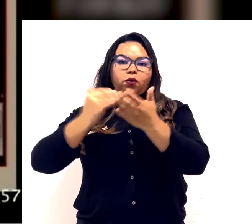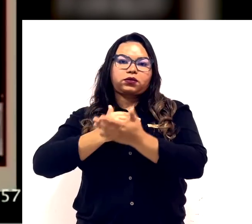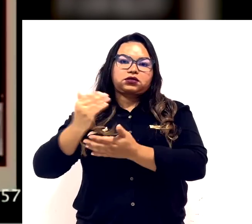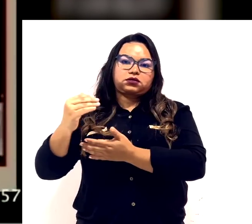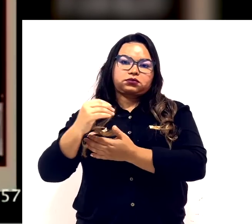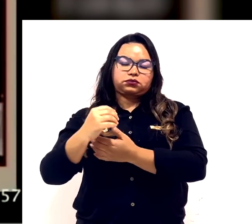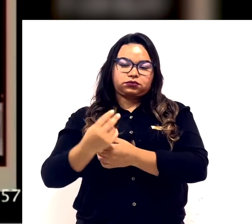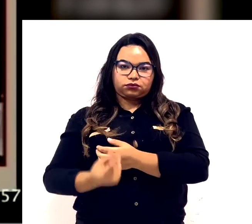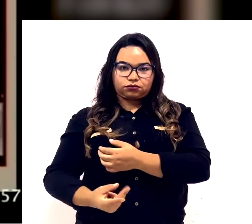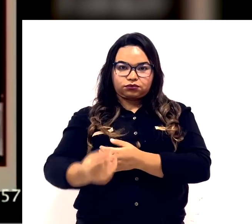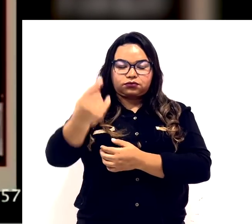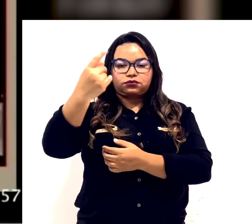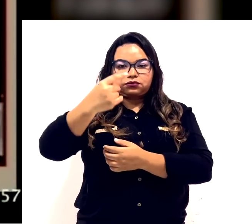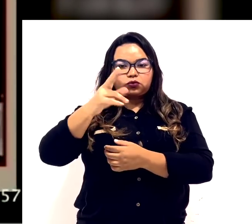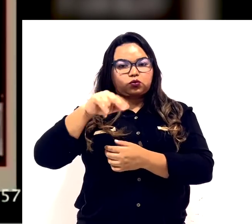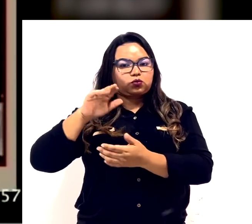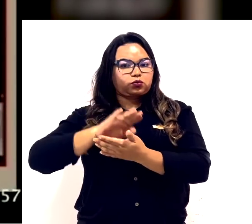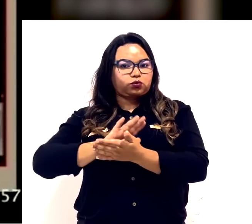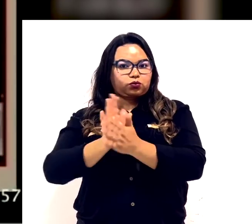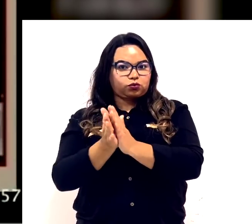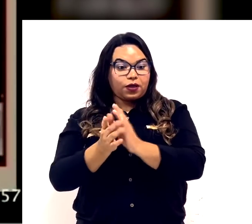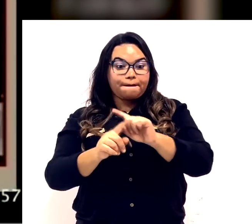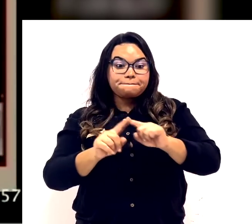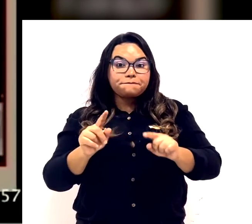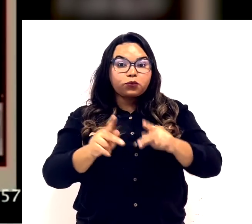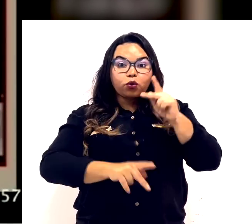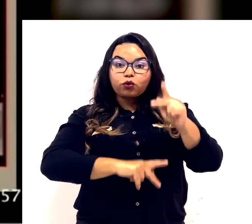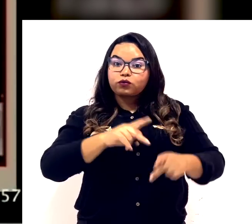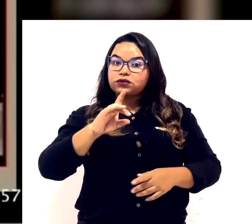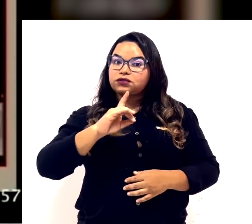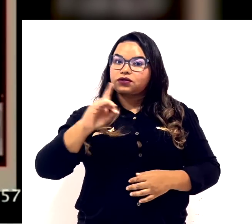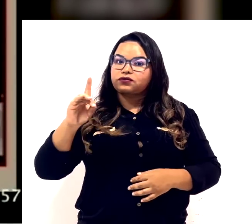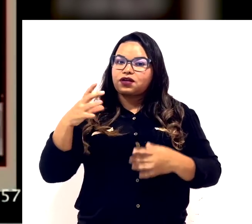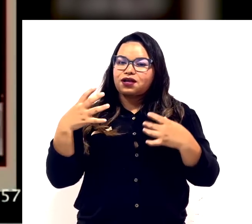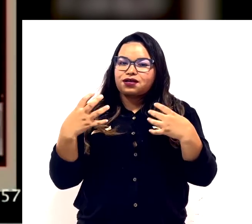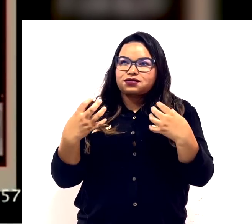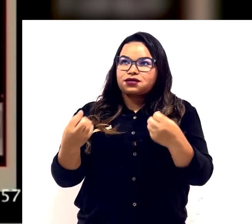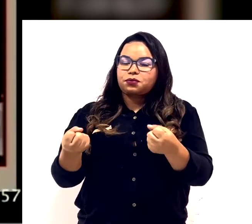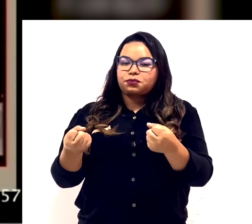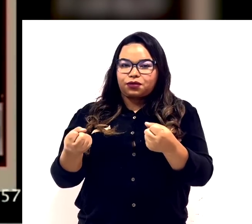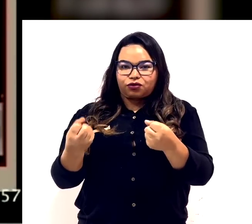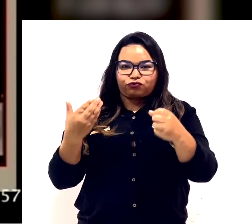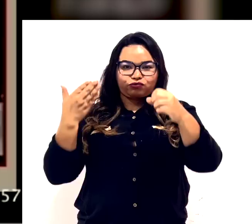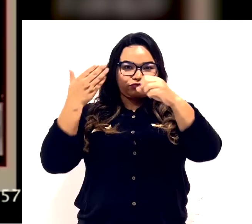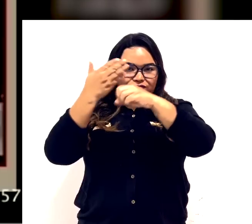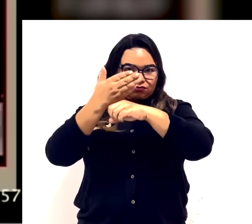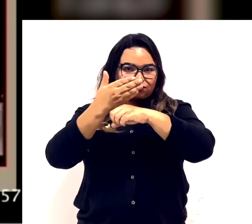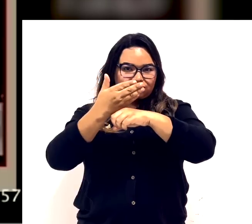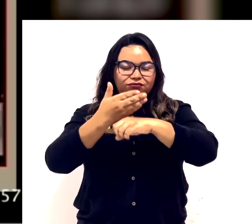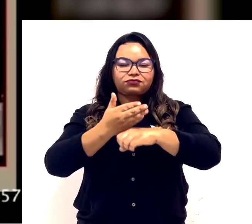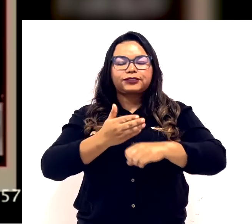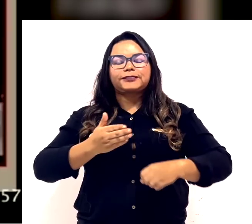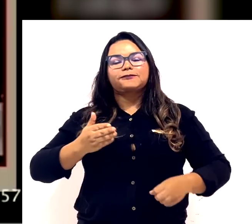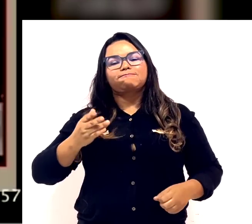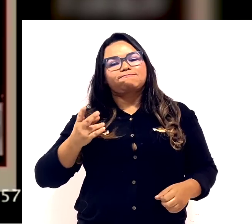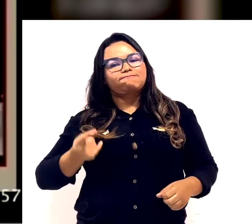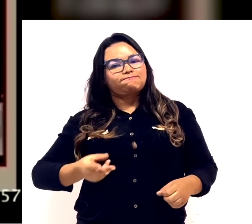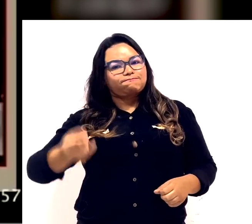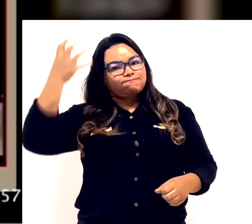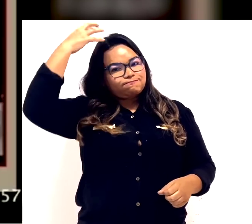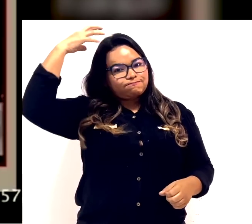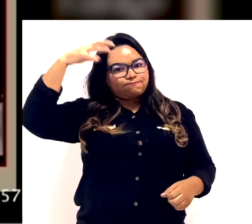Mas os santos do Altíssimo receberão o reino e o possuirão para todo sempre e de eternidade em eternidade.